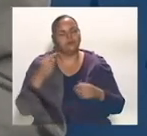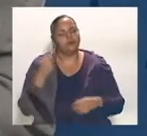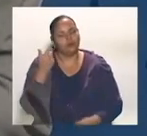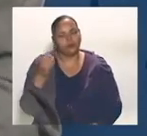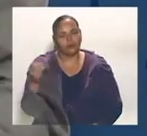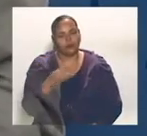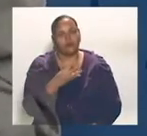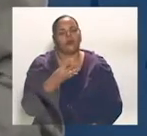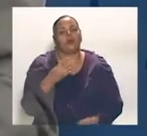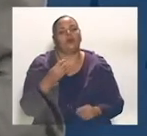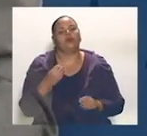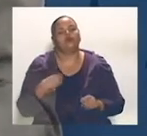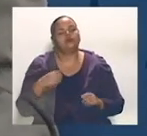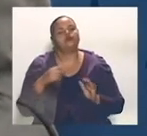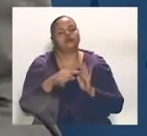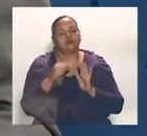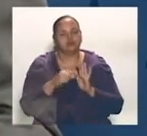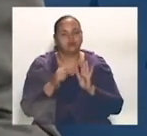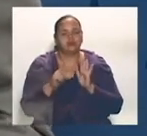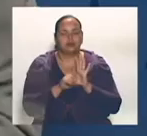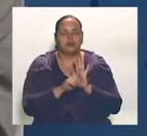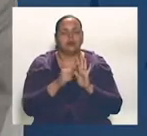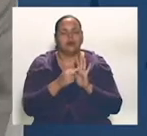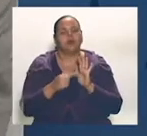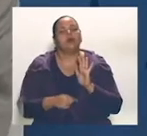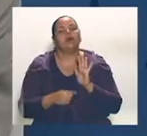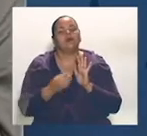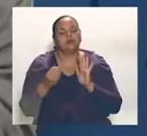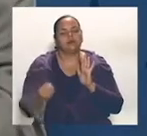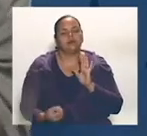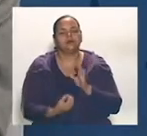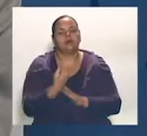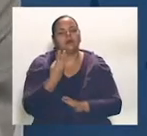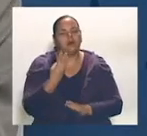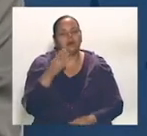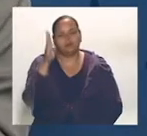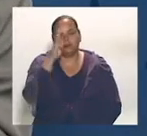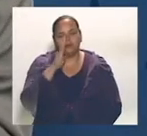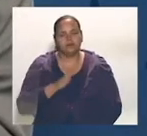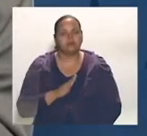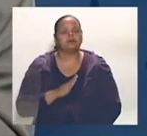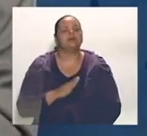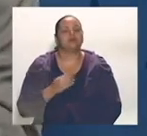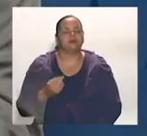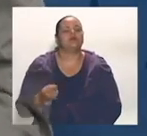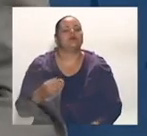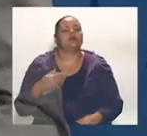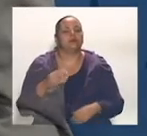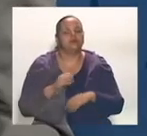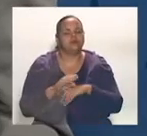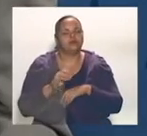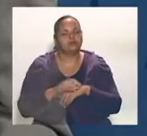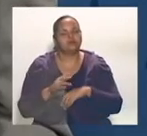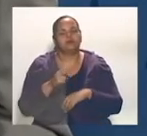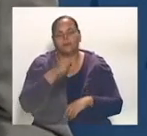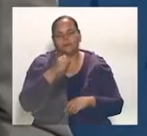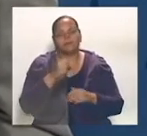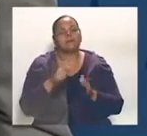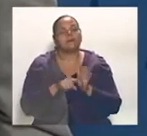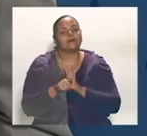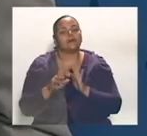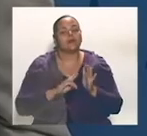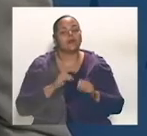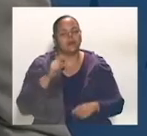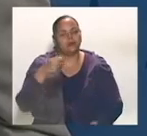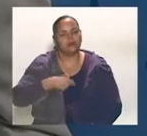Eu acho até bem plausível que a gente possa debater esse assunto, aprofundar esse assunto desse